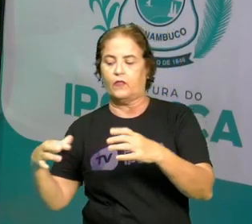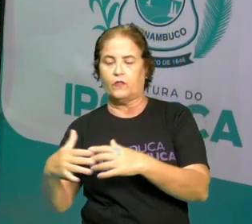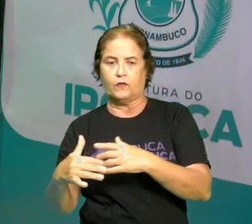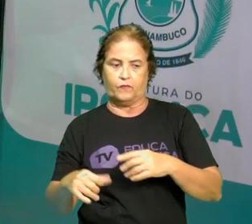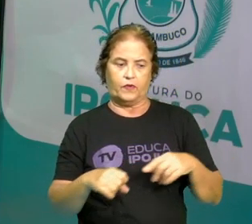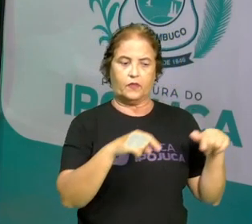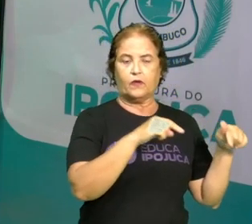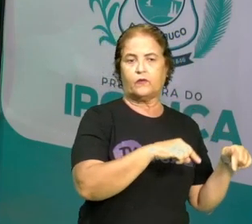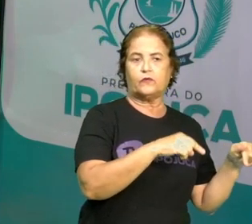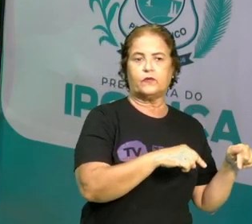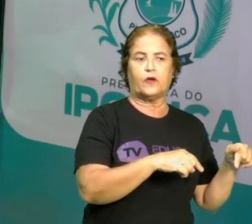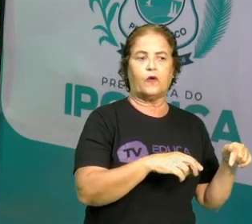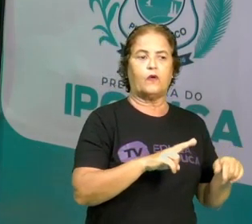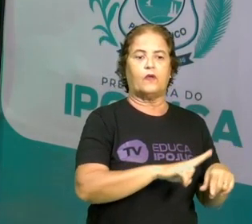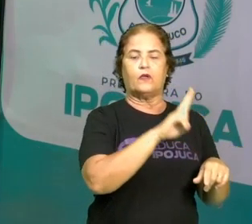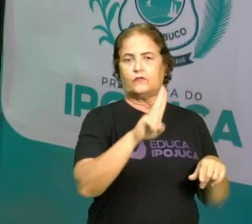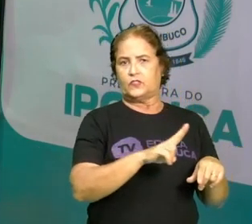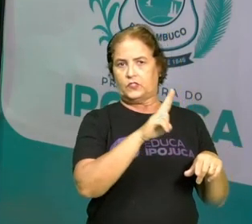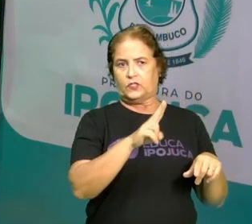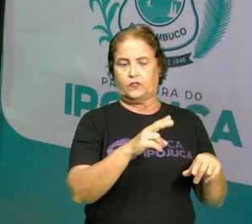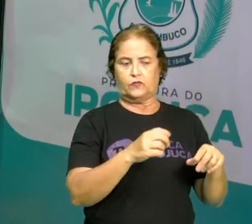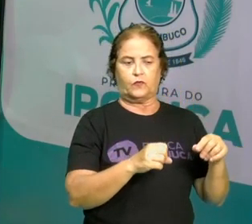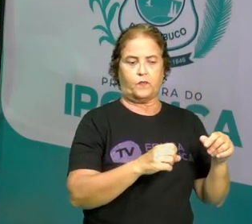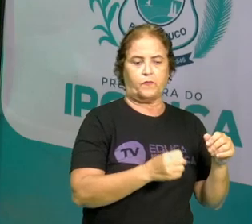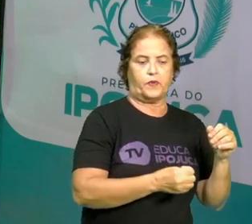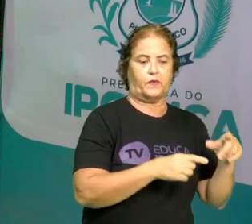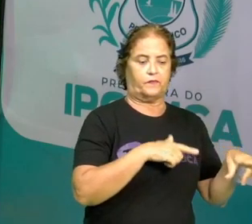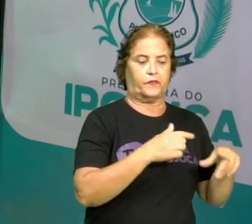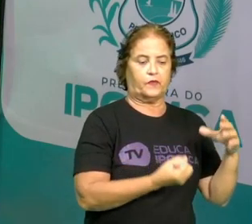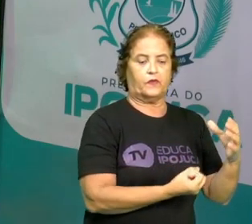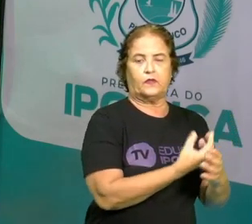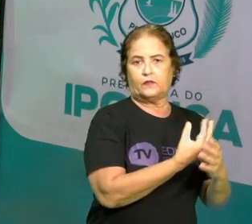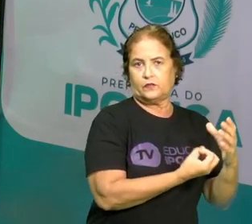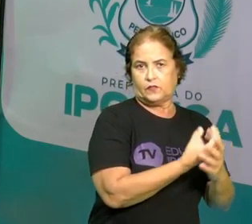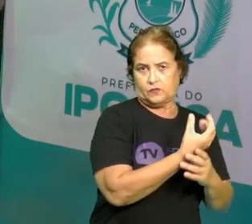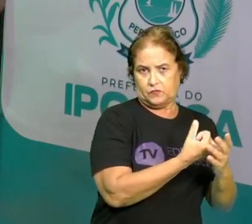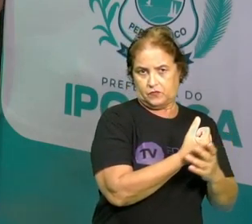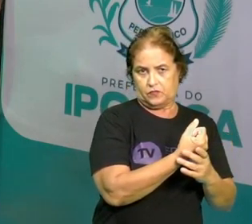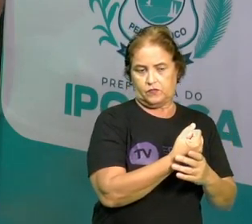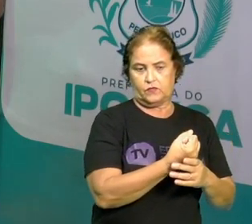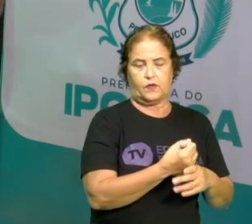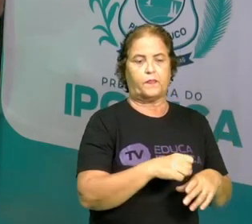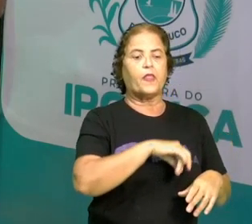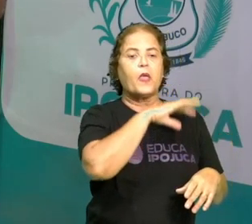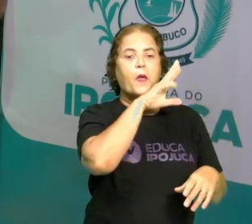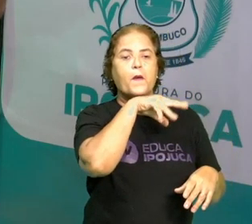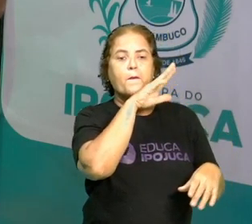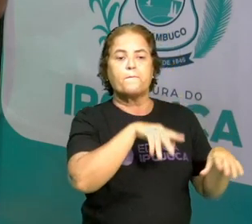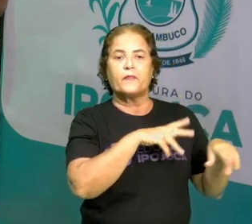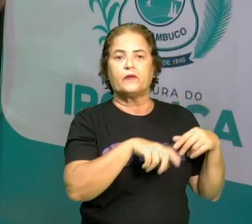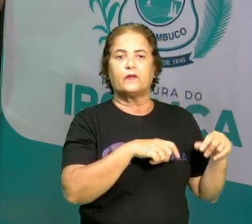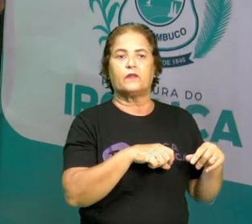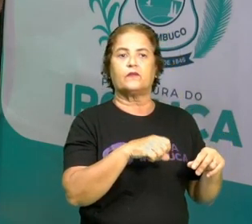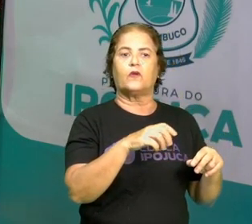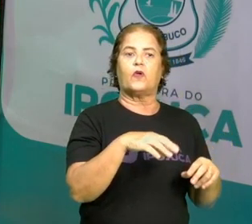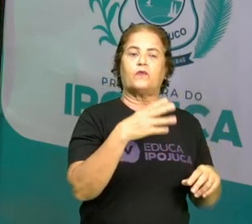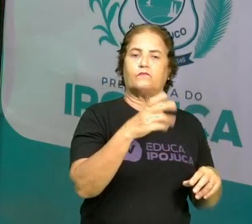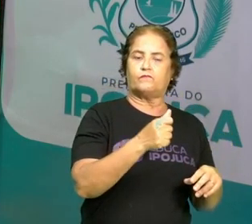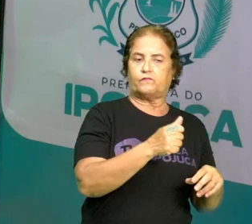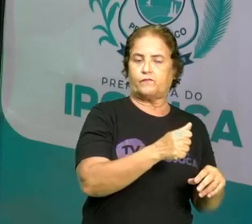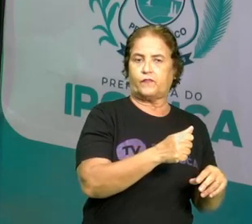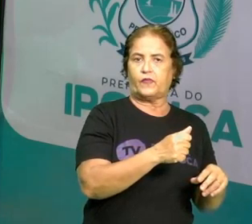para o desenvolvimento de atividades de agricultura, pecuária, extrativismo, que é a tirada de produtos da terra, como